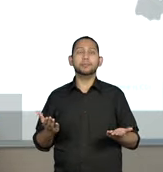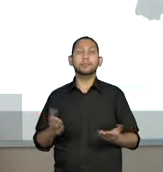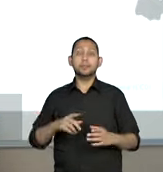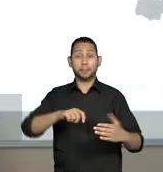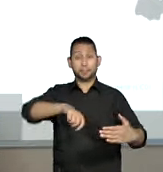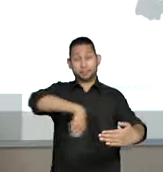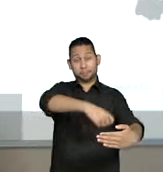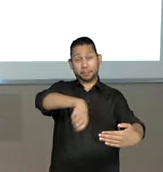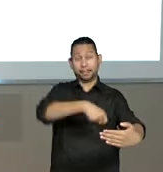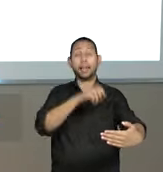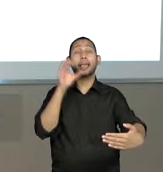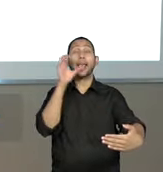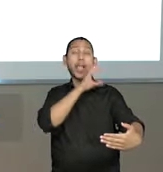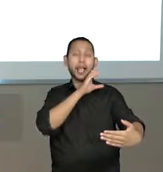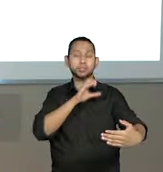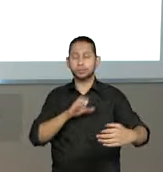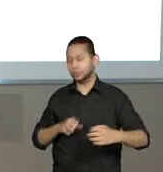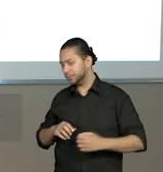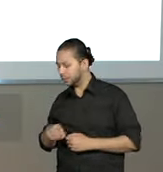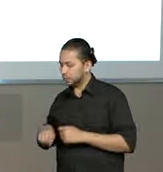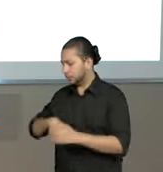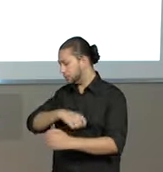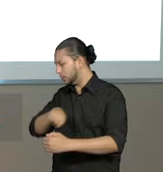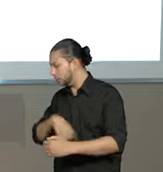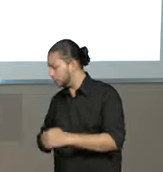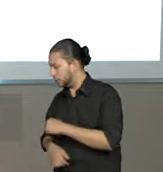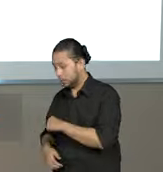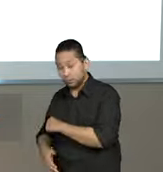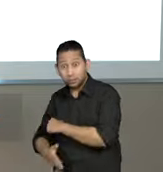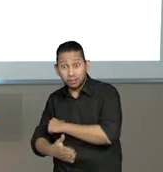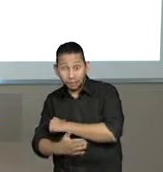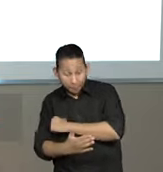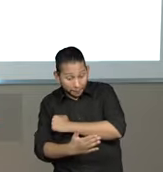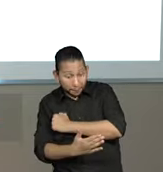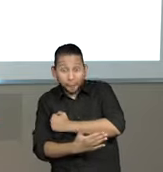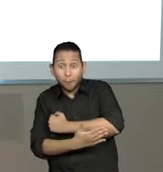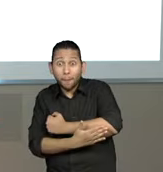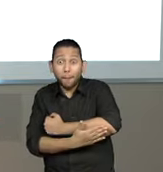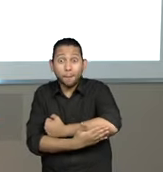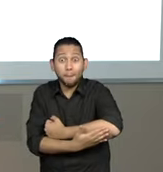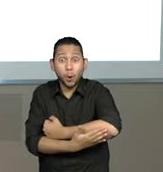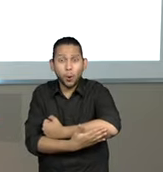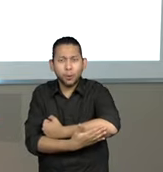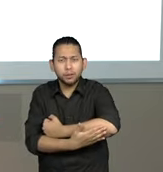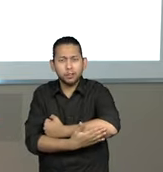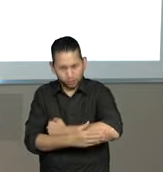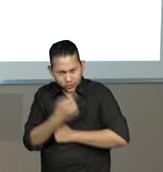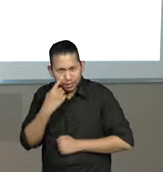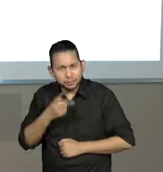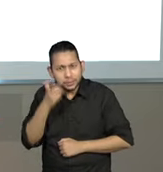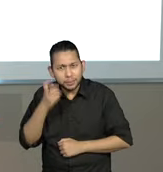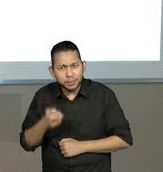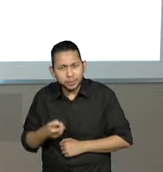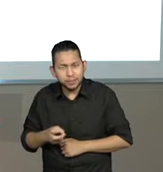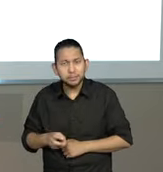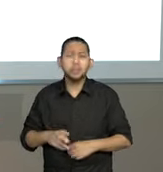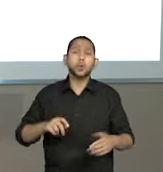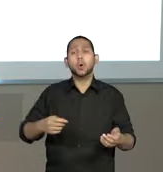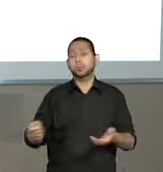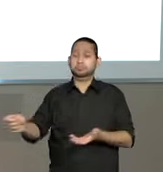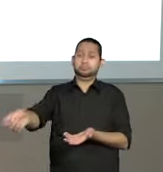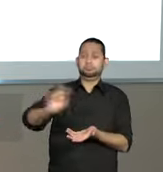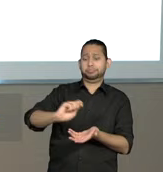numa panela quente. Quem nunca aconteceu isso? A mãe pôs lá as panelas na mesa para você comer e